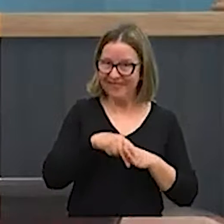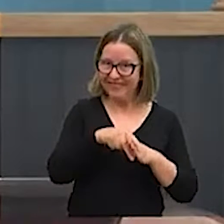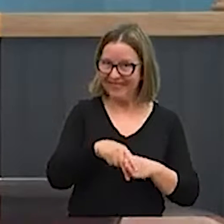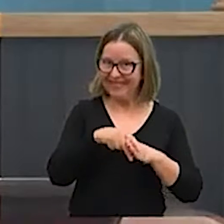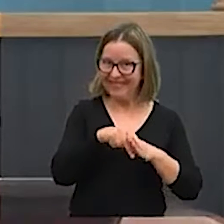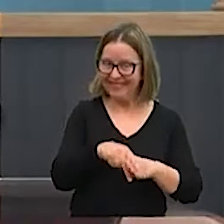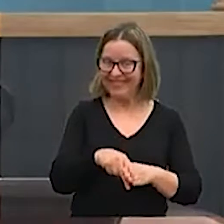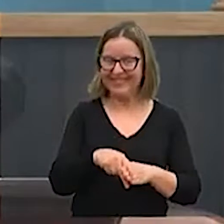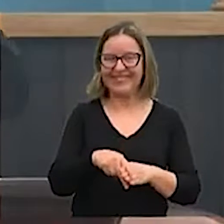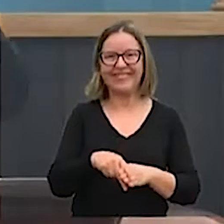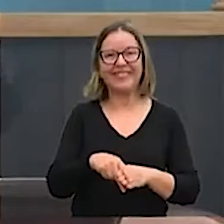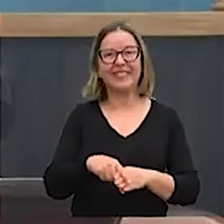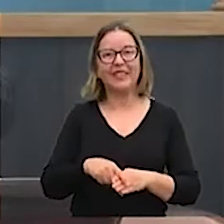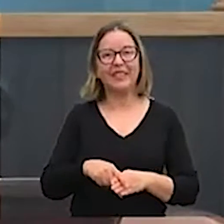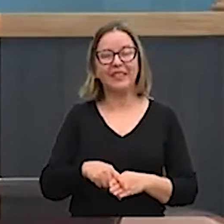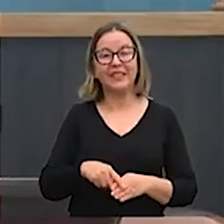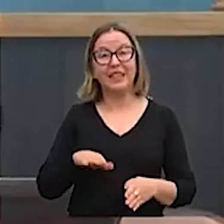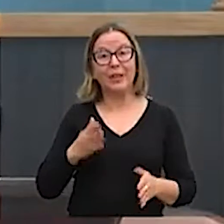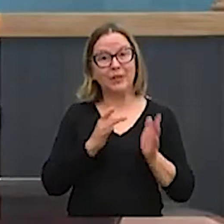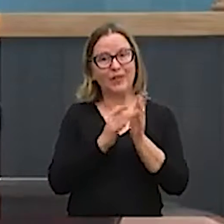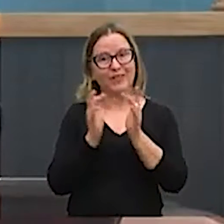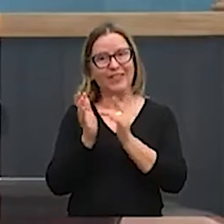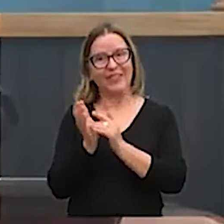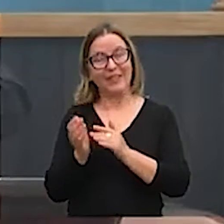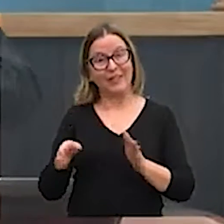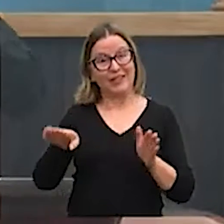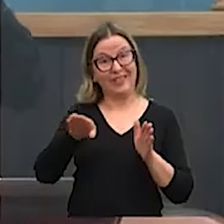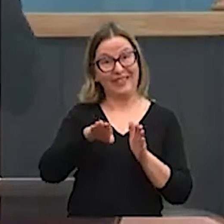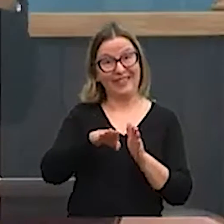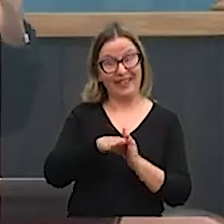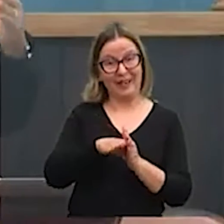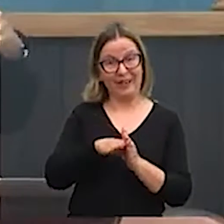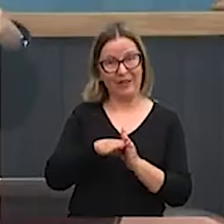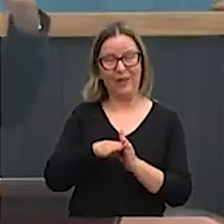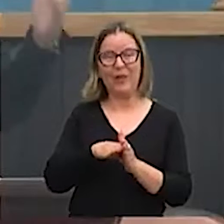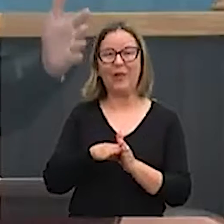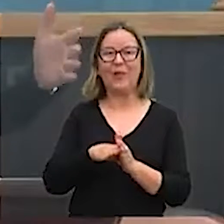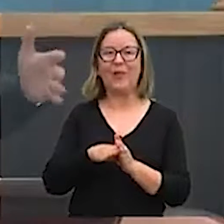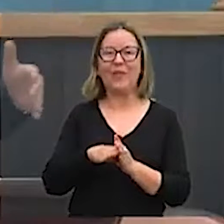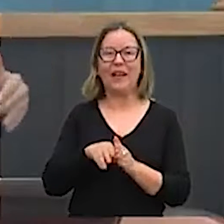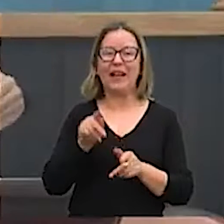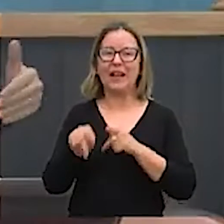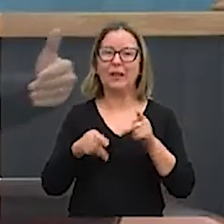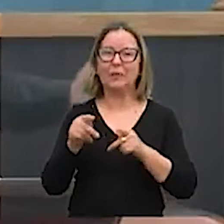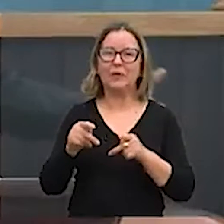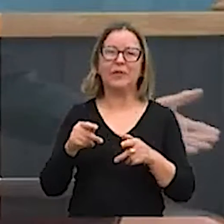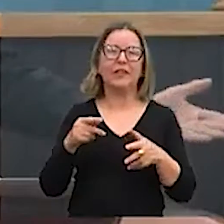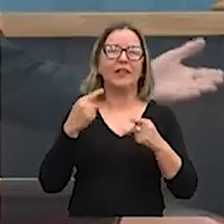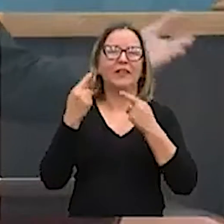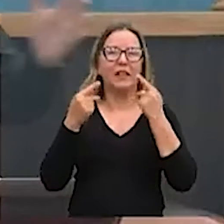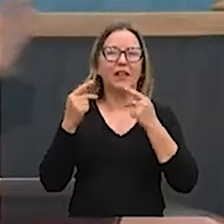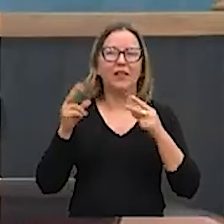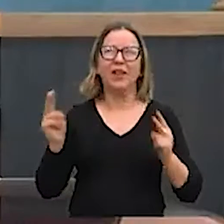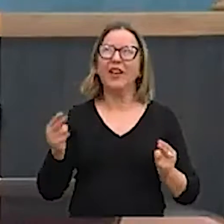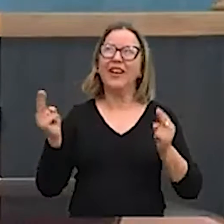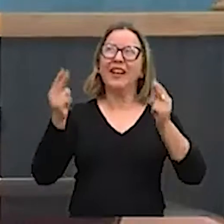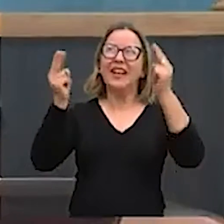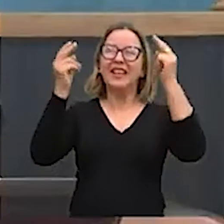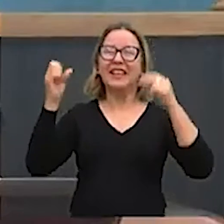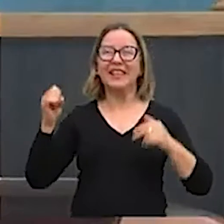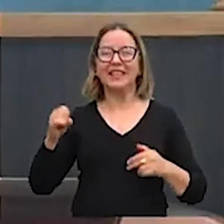jumentinho, e quando ele chegou lá, hosannas das alturas, tapetes